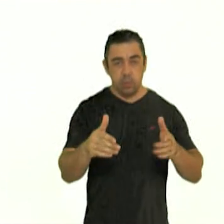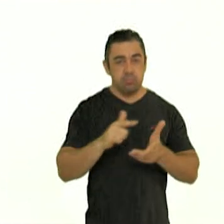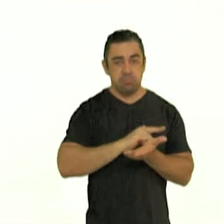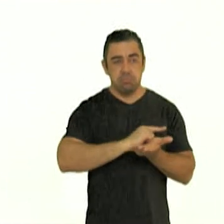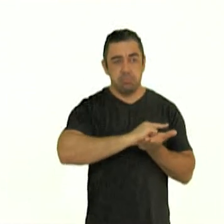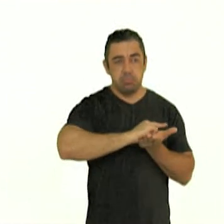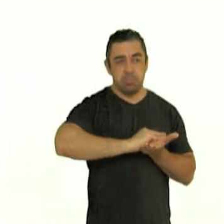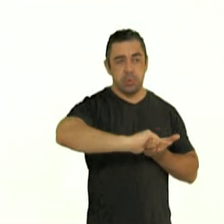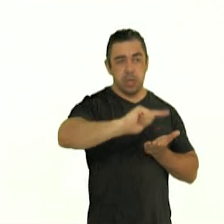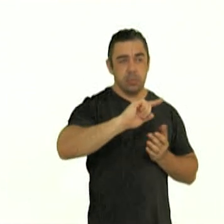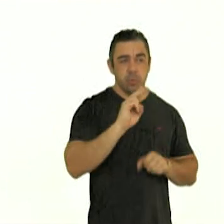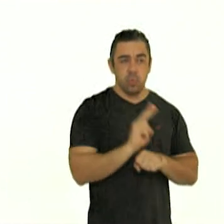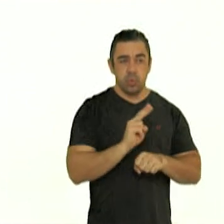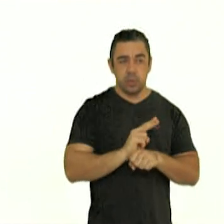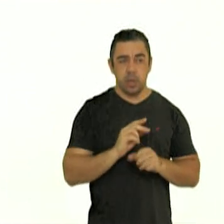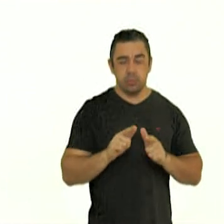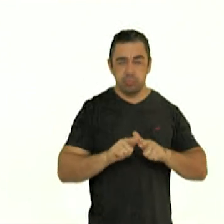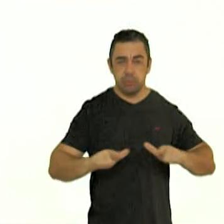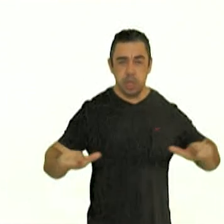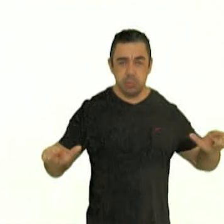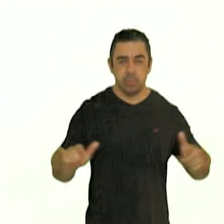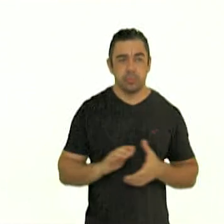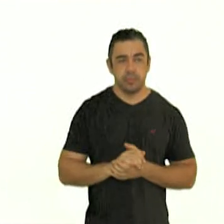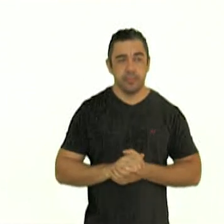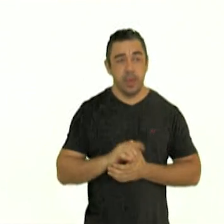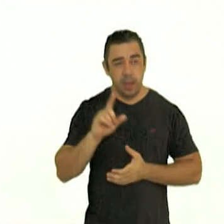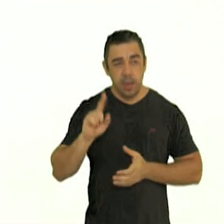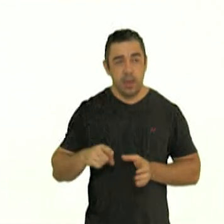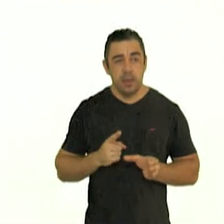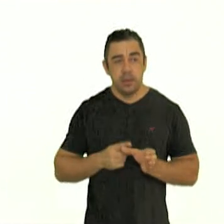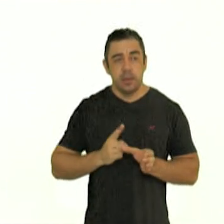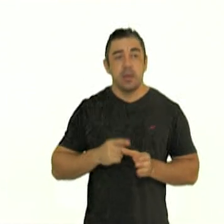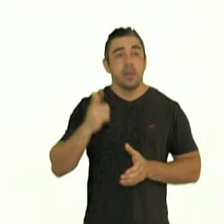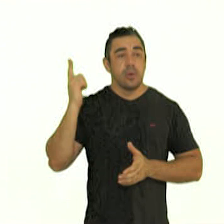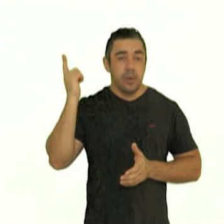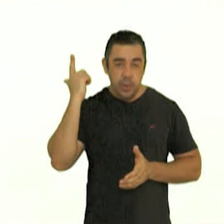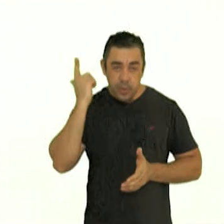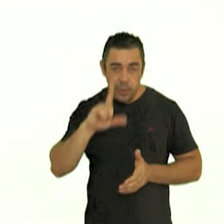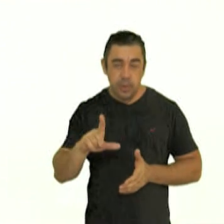rio que está bem conservado, limpinho. Então, são cidades que conseguiram